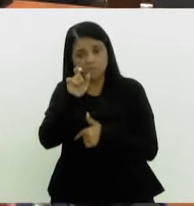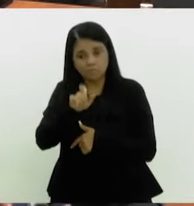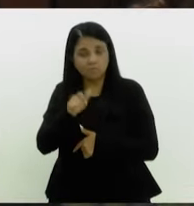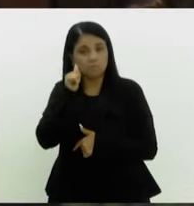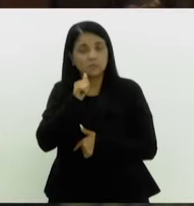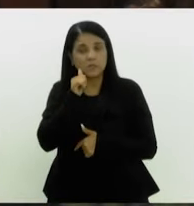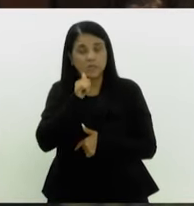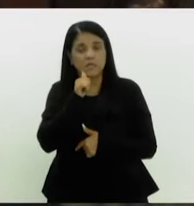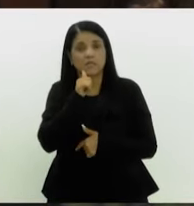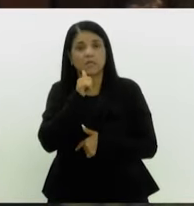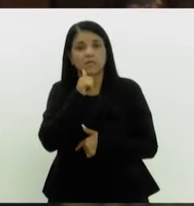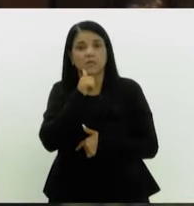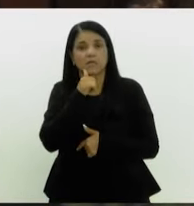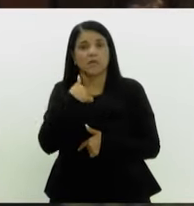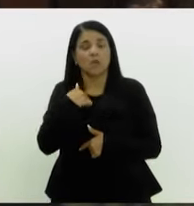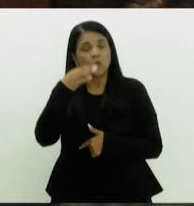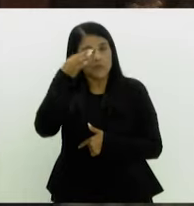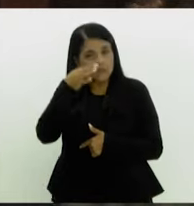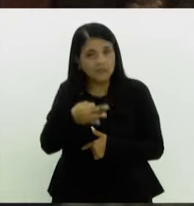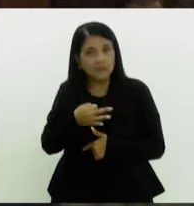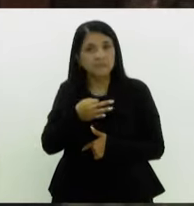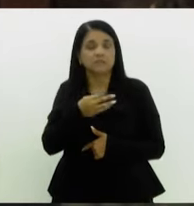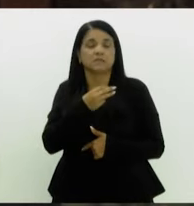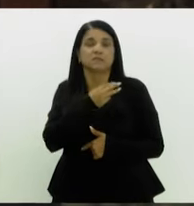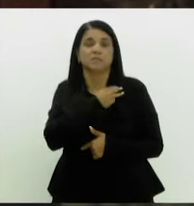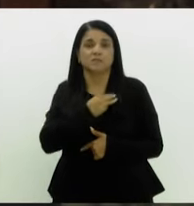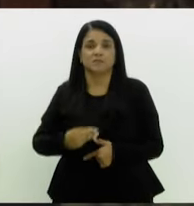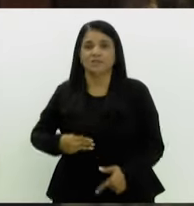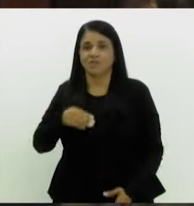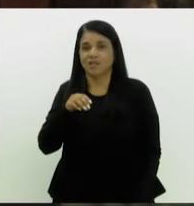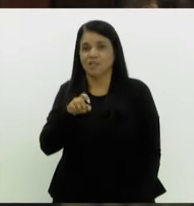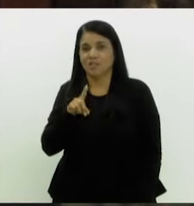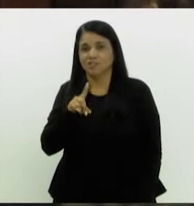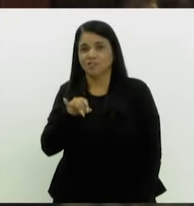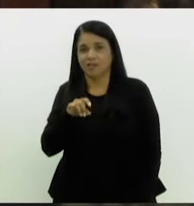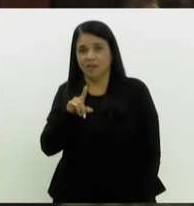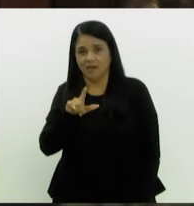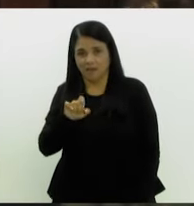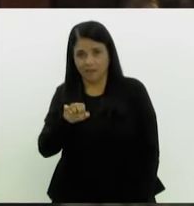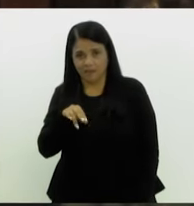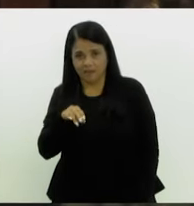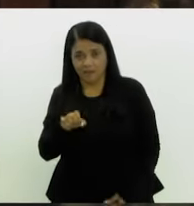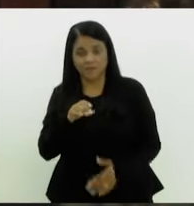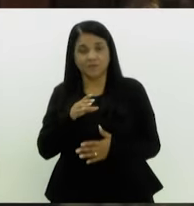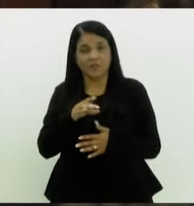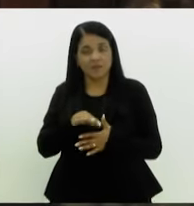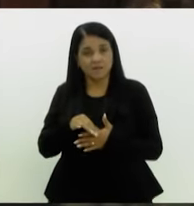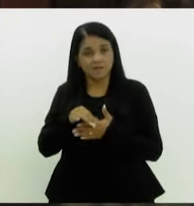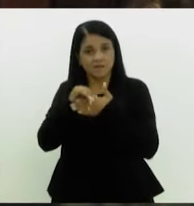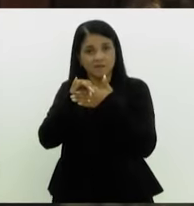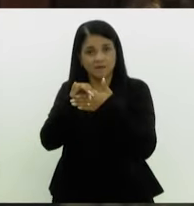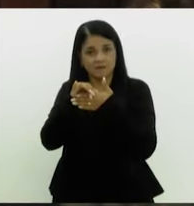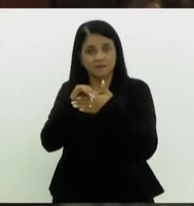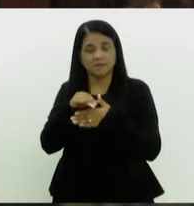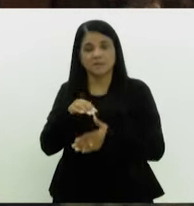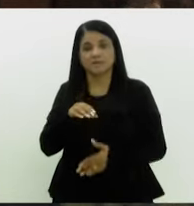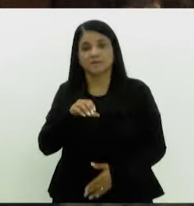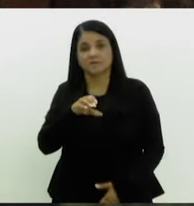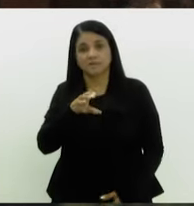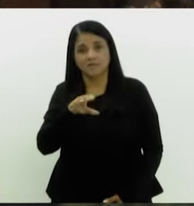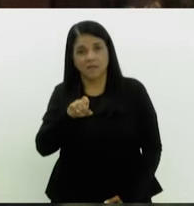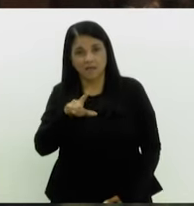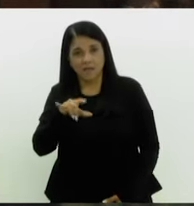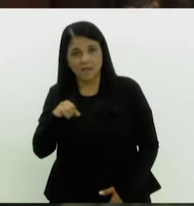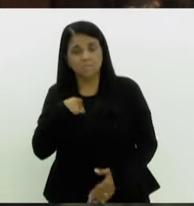ali Nossa ministra edlene que e a liderança da Célia e isso a gente precisa colocar no